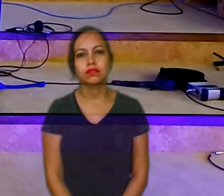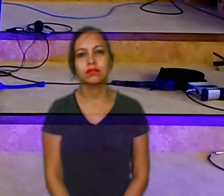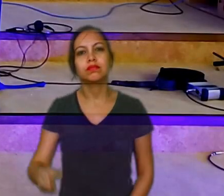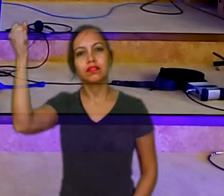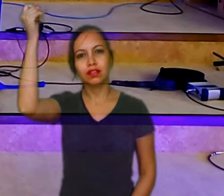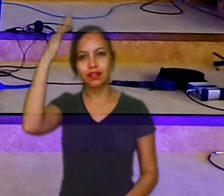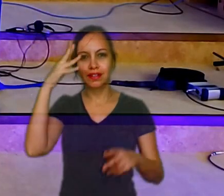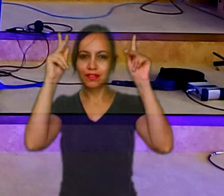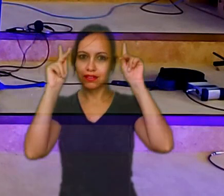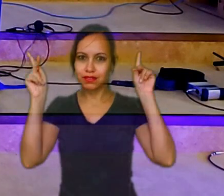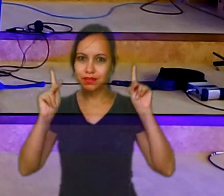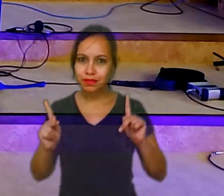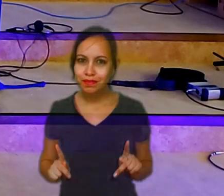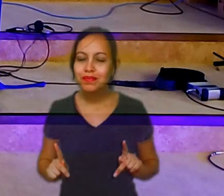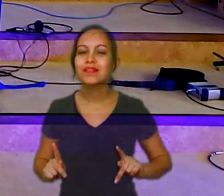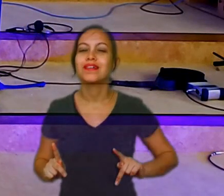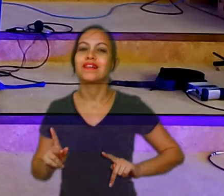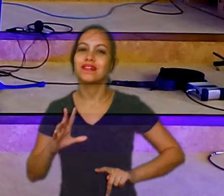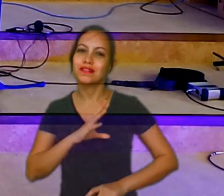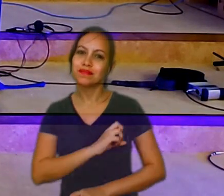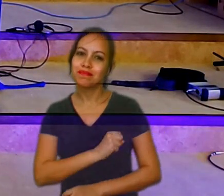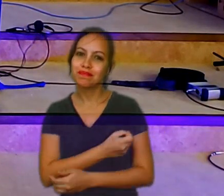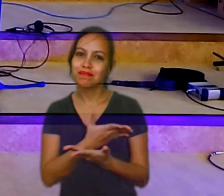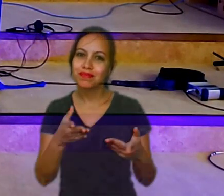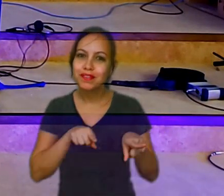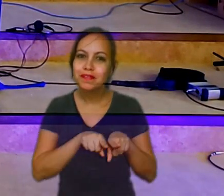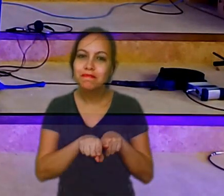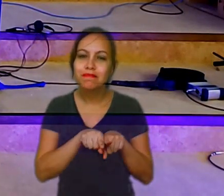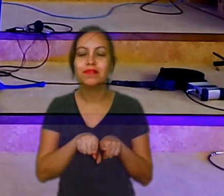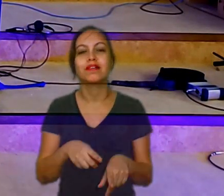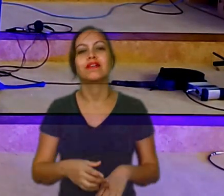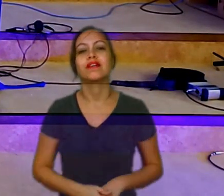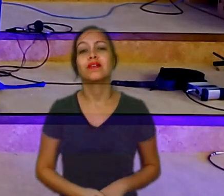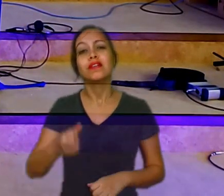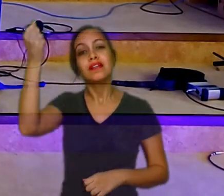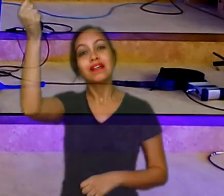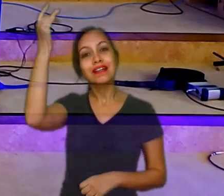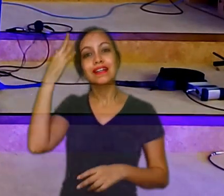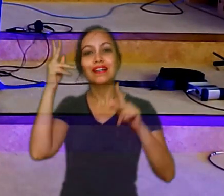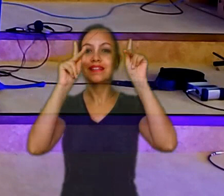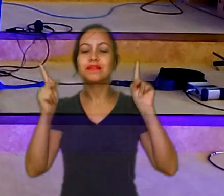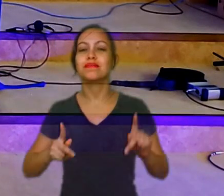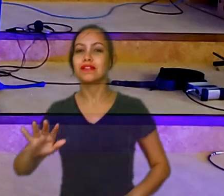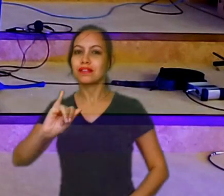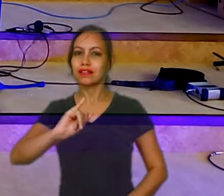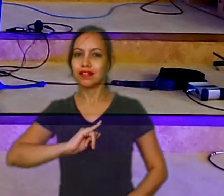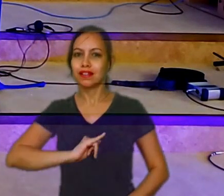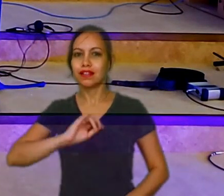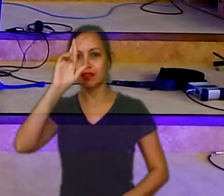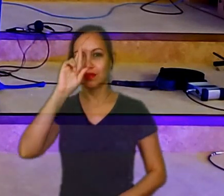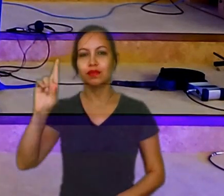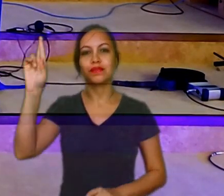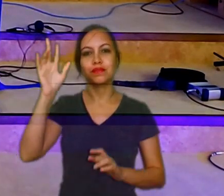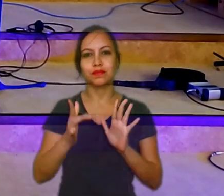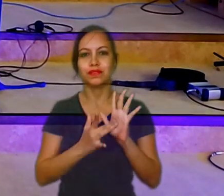Graça e paz, meus queridos irmãos, graça e paz, Igreja do Senhor